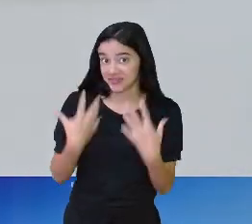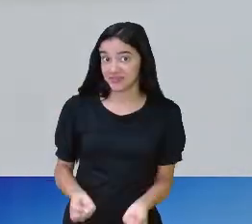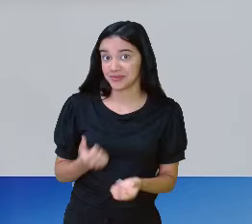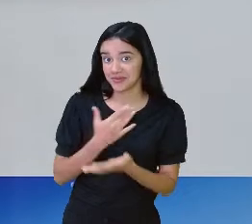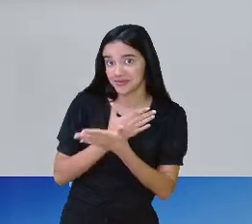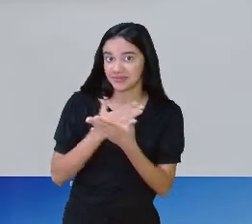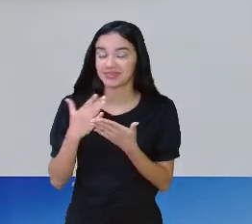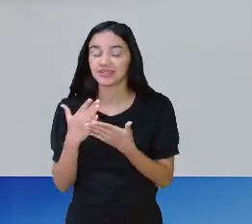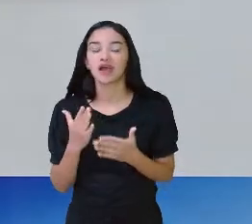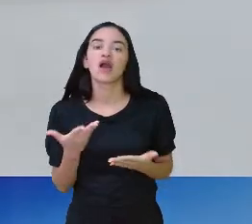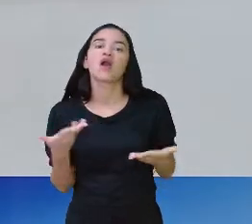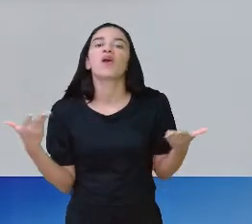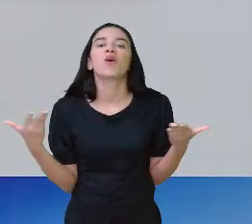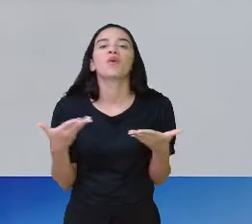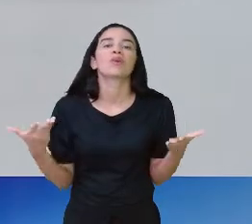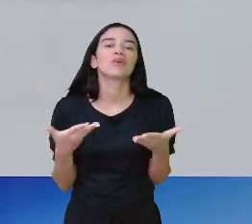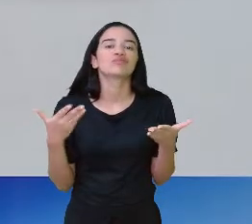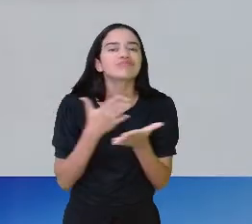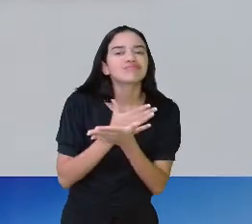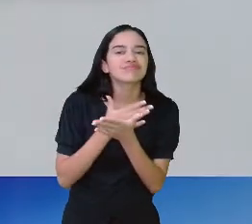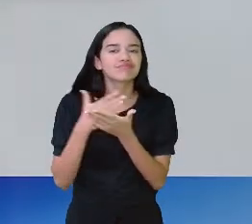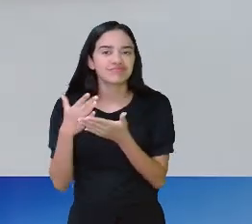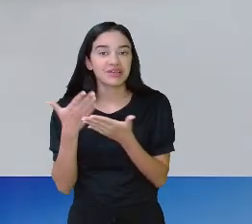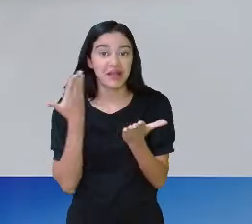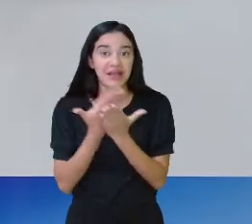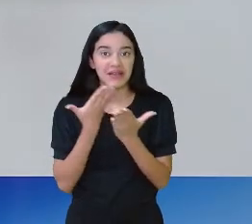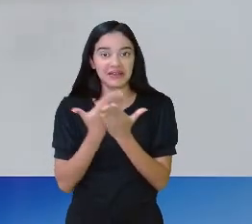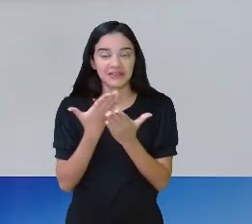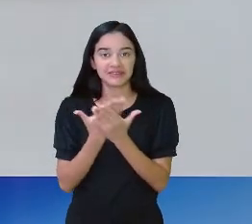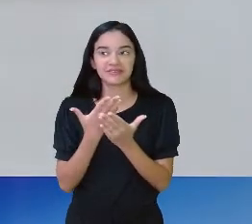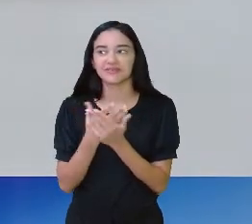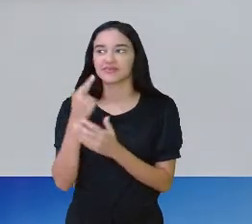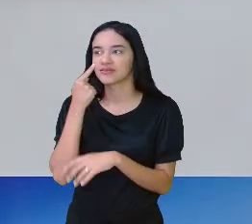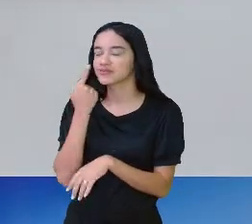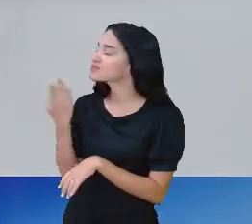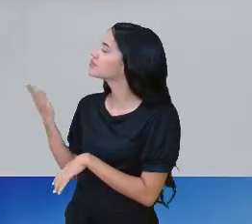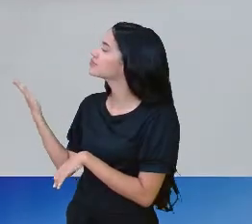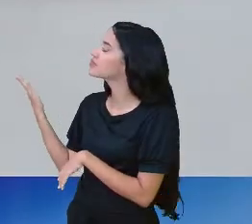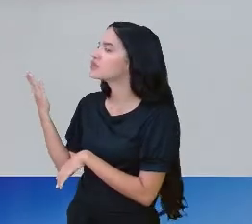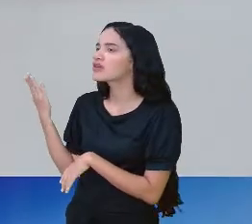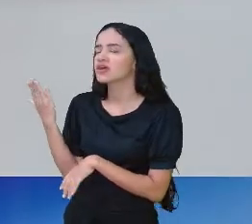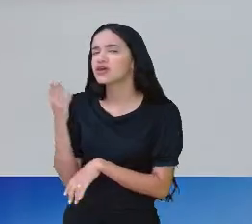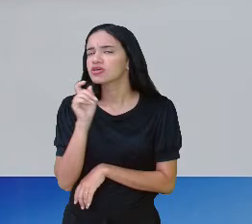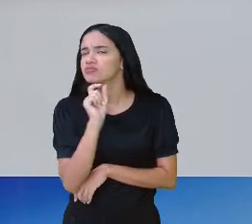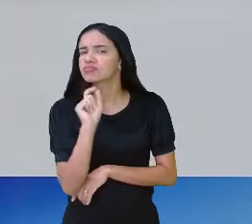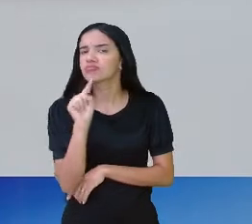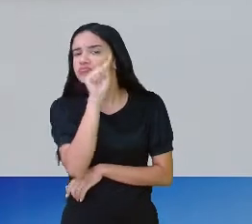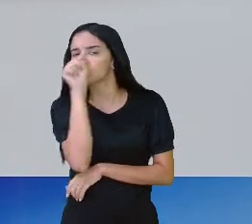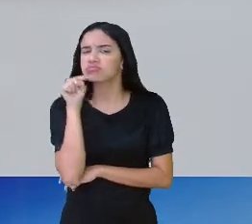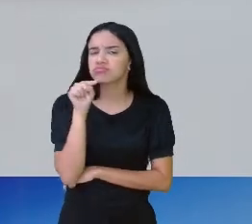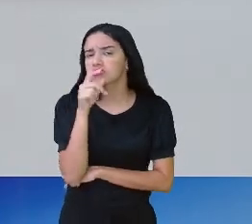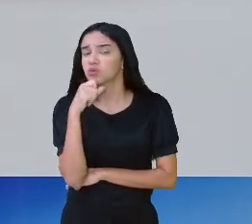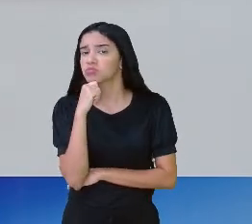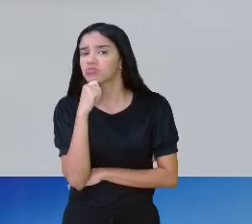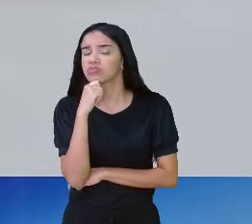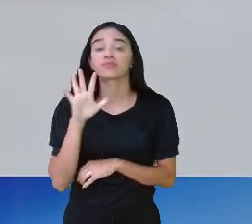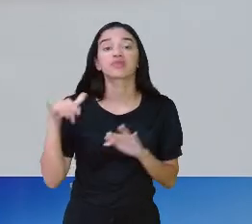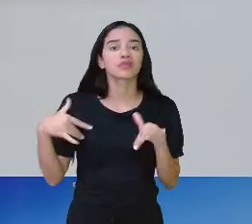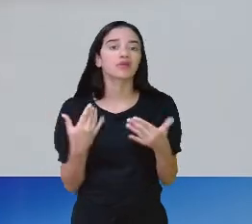mais conversas, eu já começo a aula com esse enigma aqui. Como é que a gente